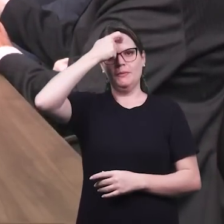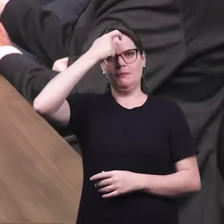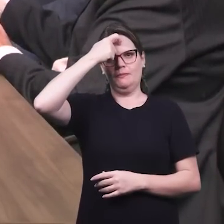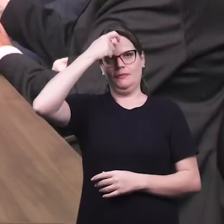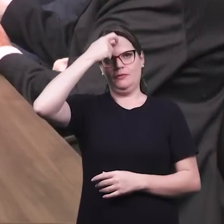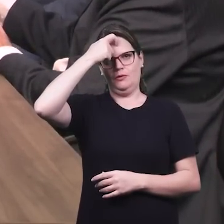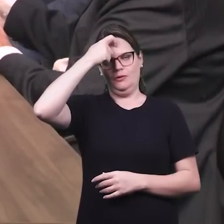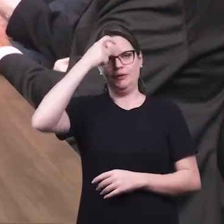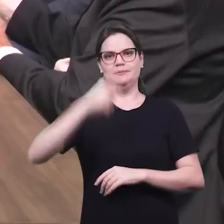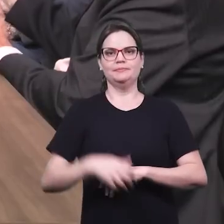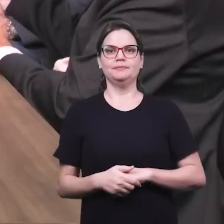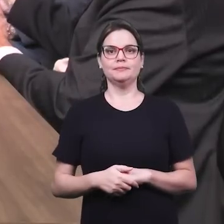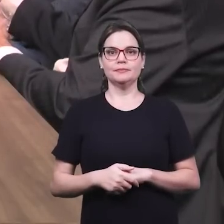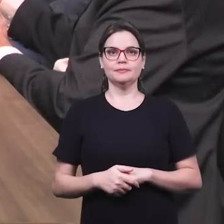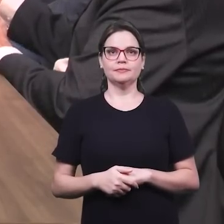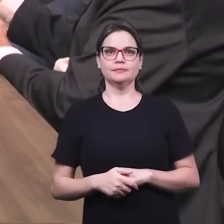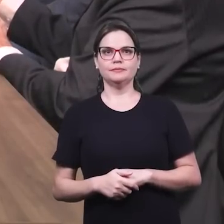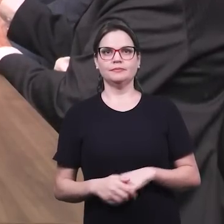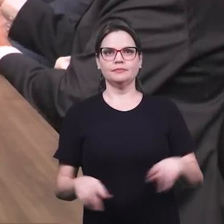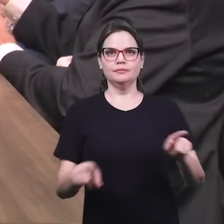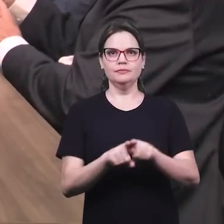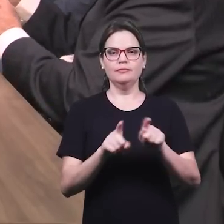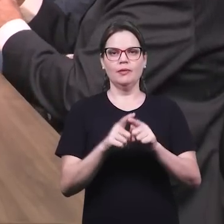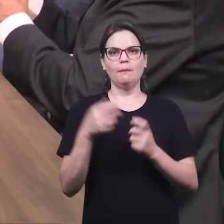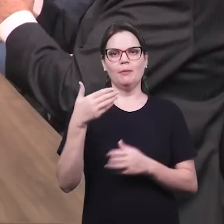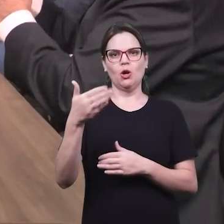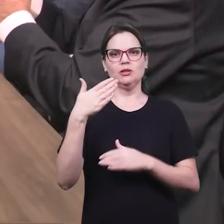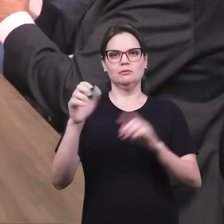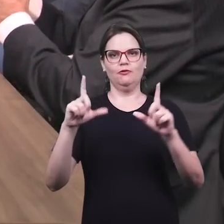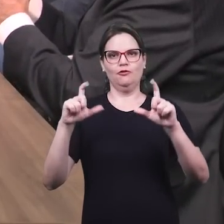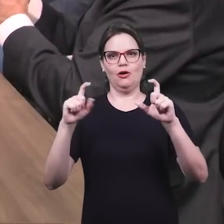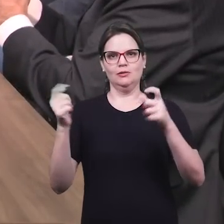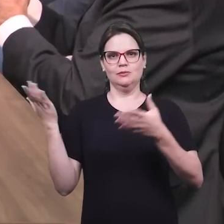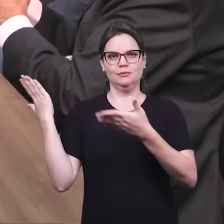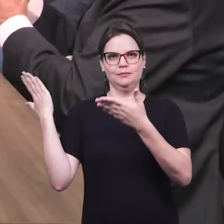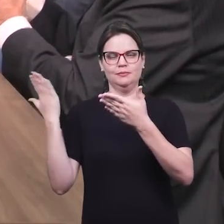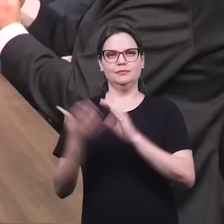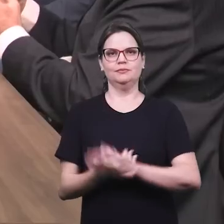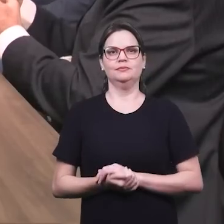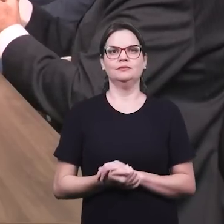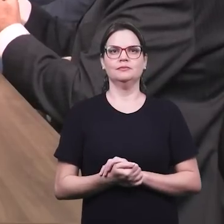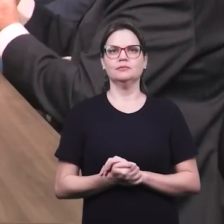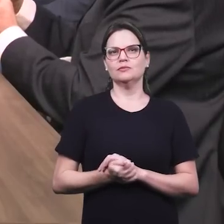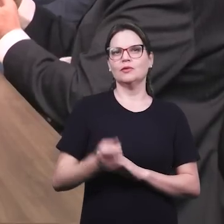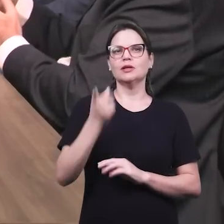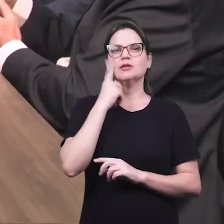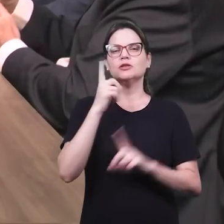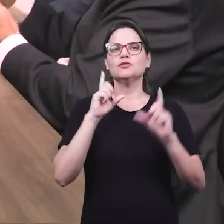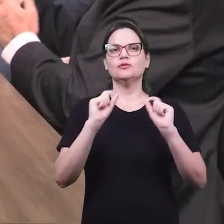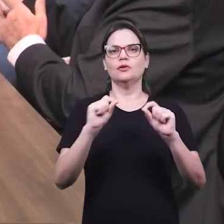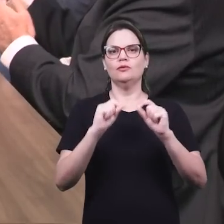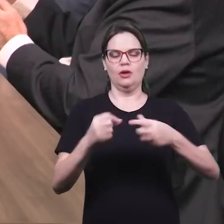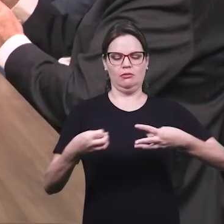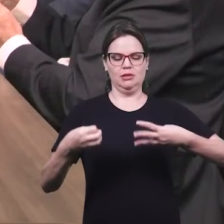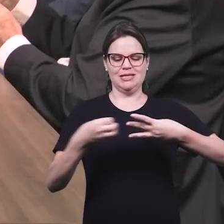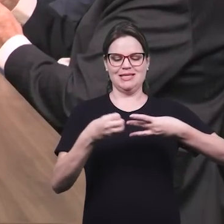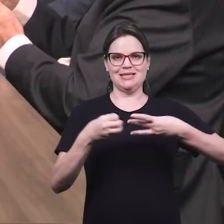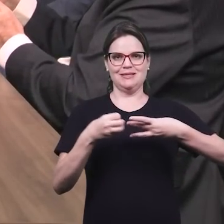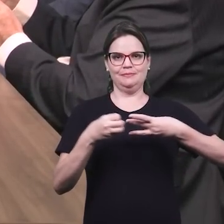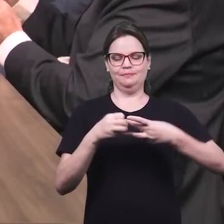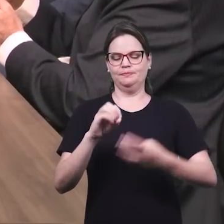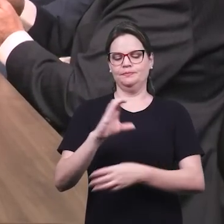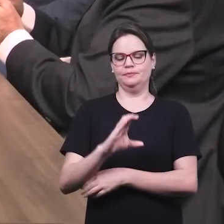ainda, quando na imagem próxima nós vemos que a ação dessas células, entre